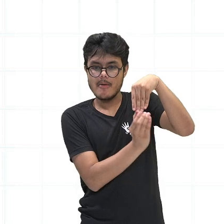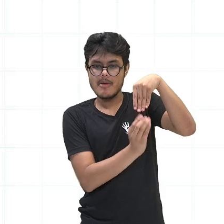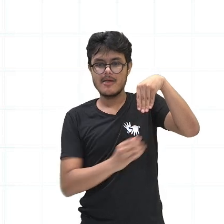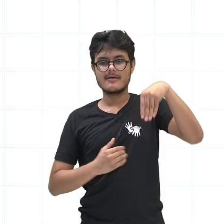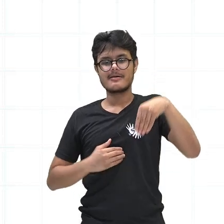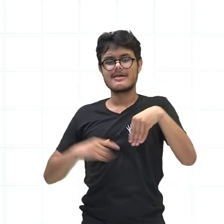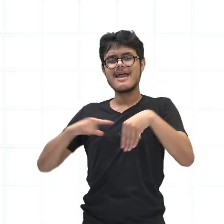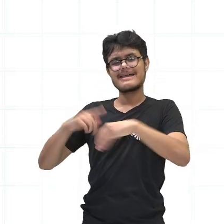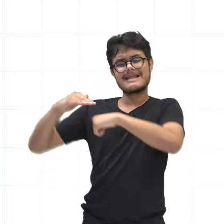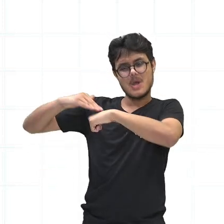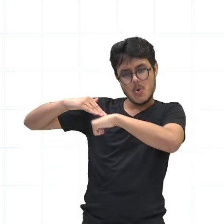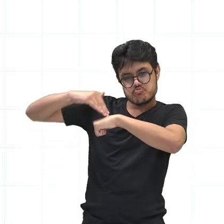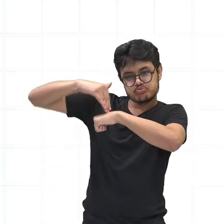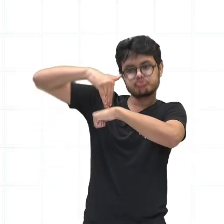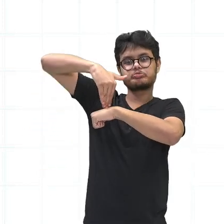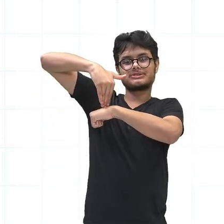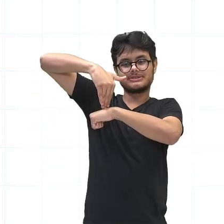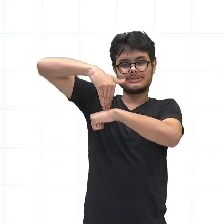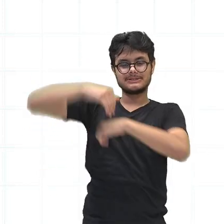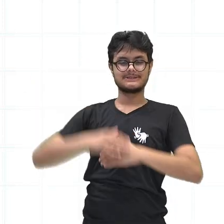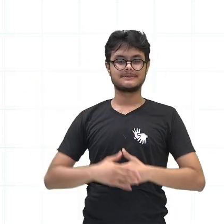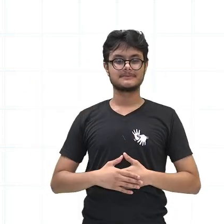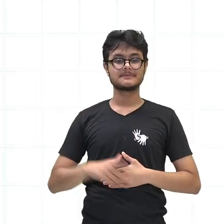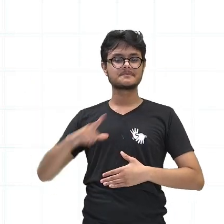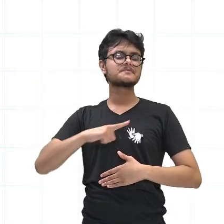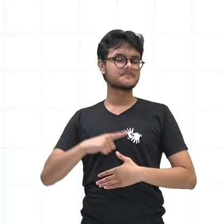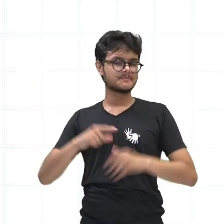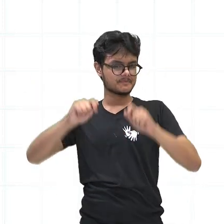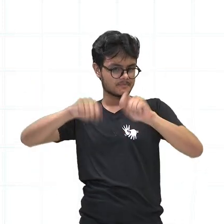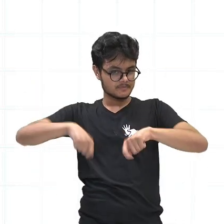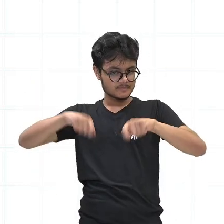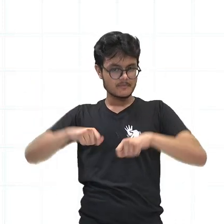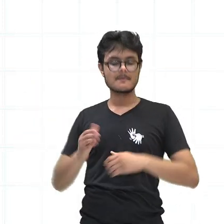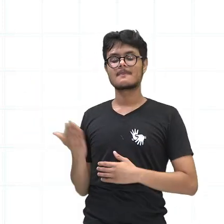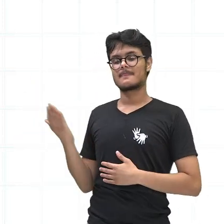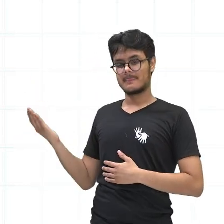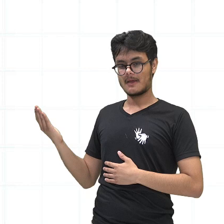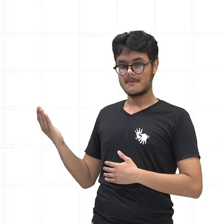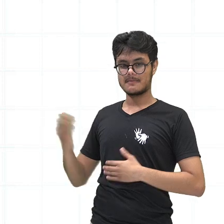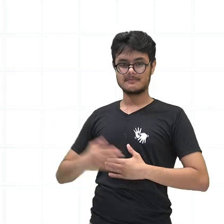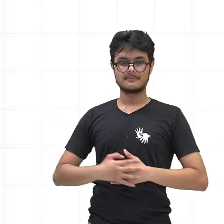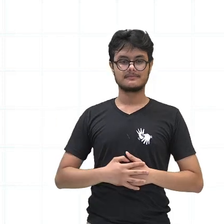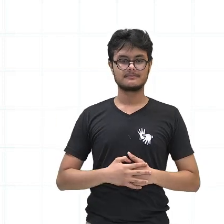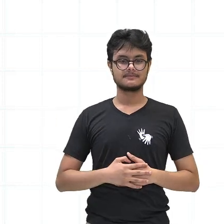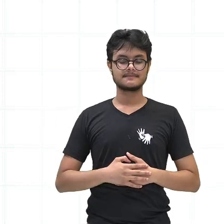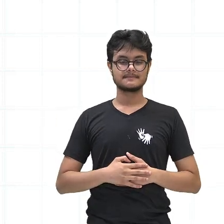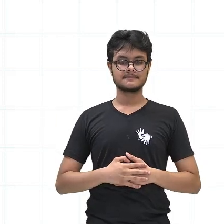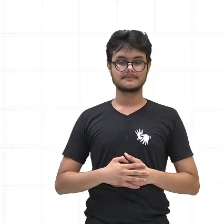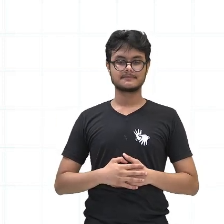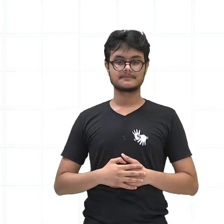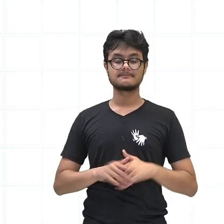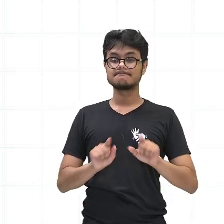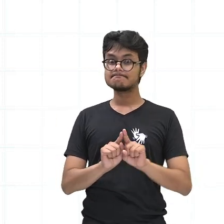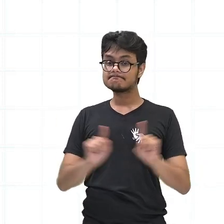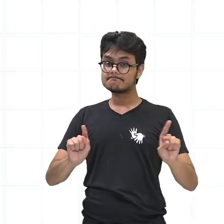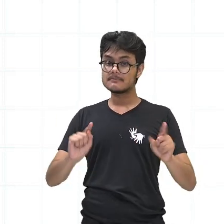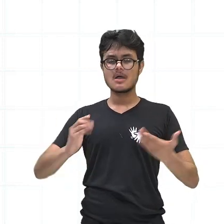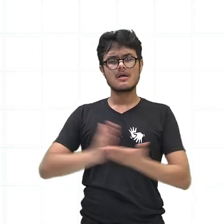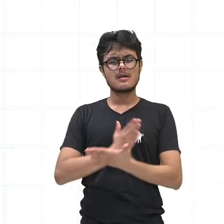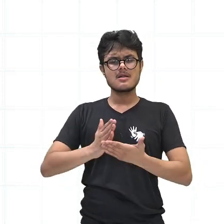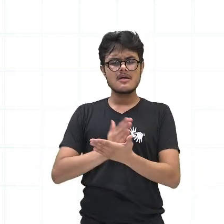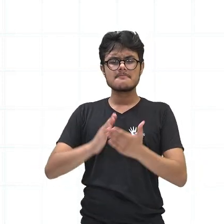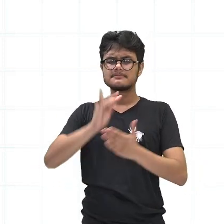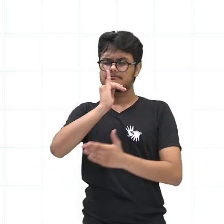bailarina, tá? Então ela tem essa habilidade de ficar em ponta de pé. Em algumas academias, para